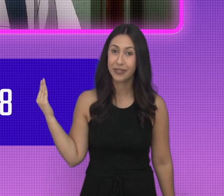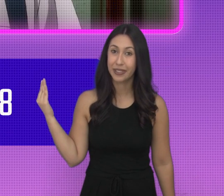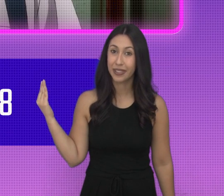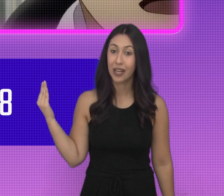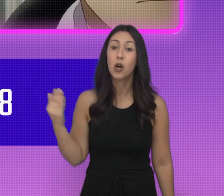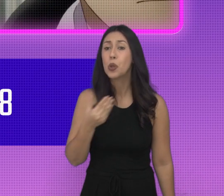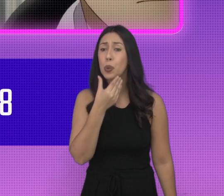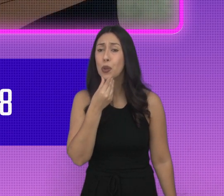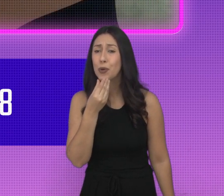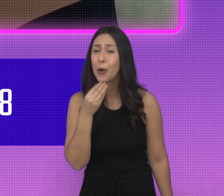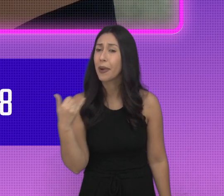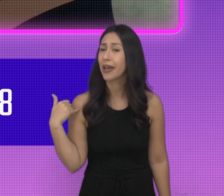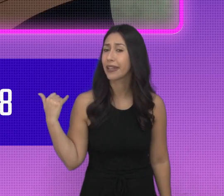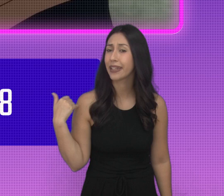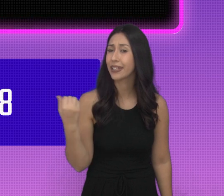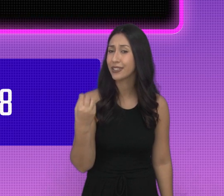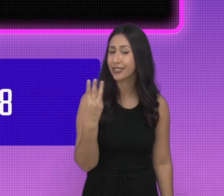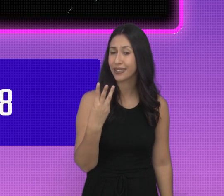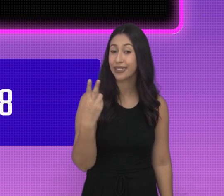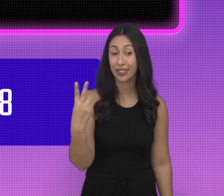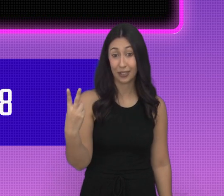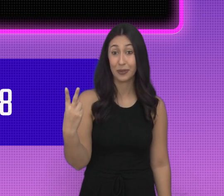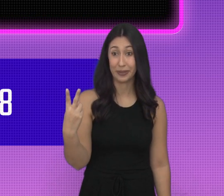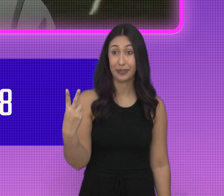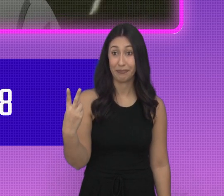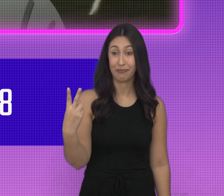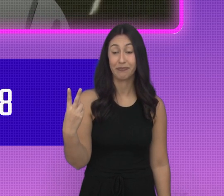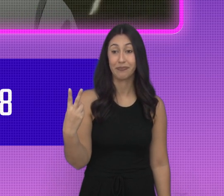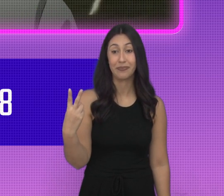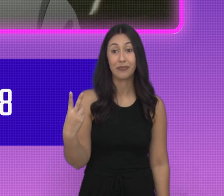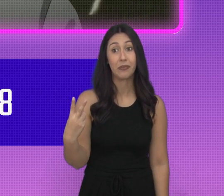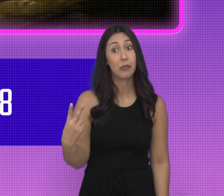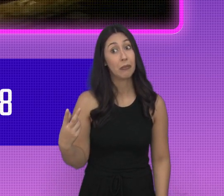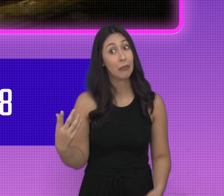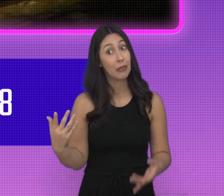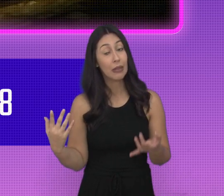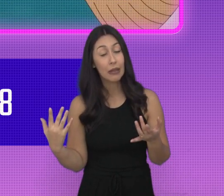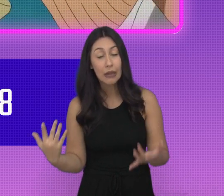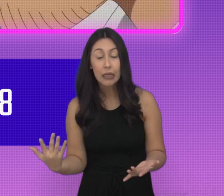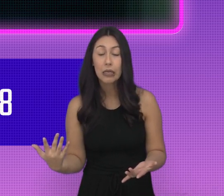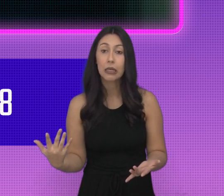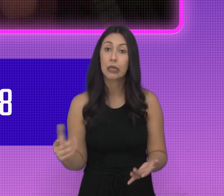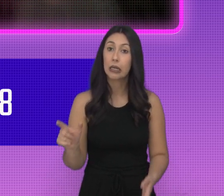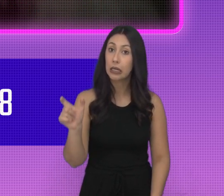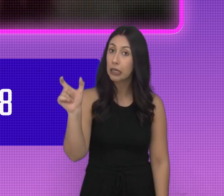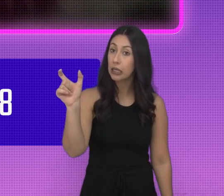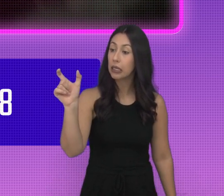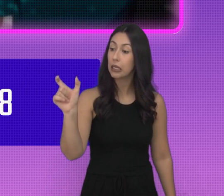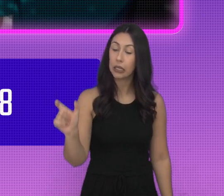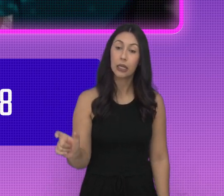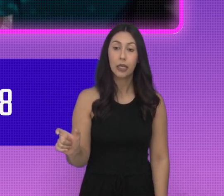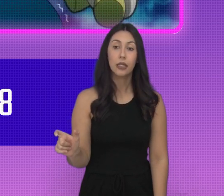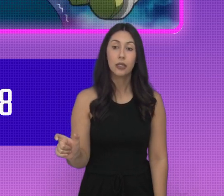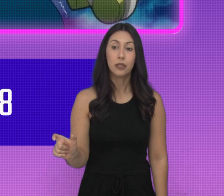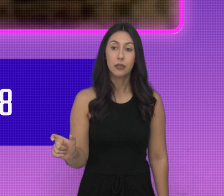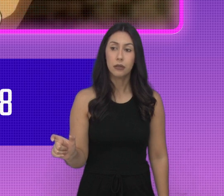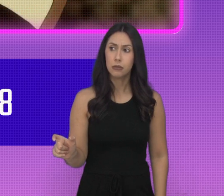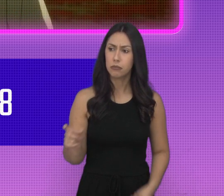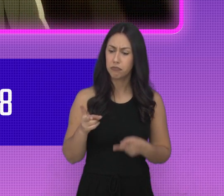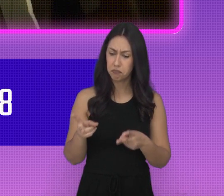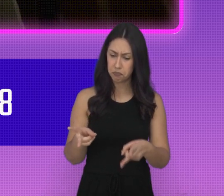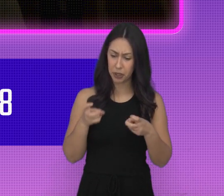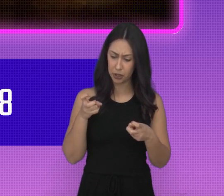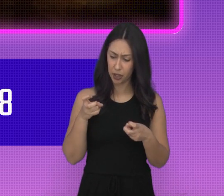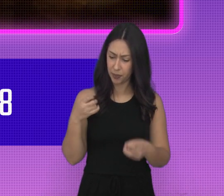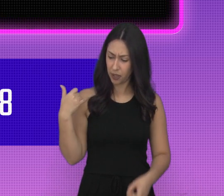cara, ele tem 32 anos, o Kafka é o protagonista. E ele se dá por si